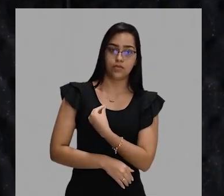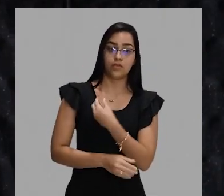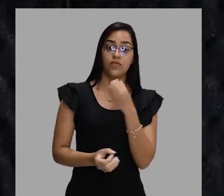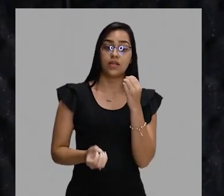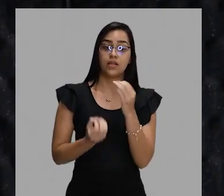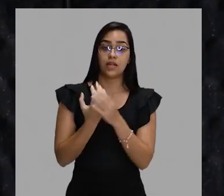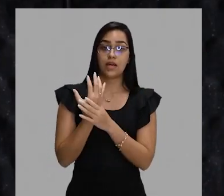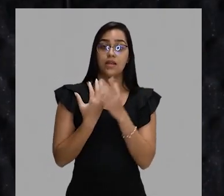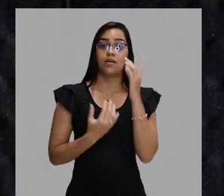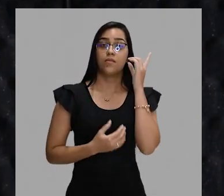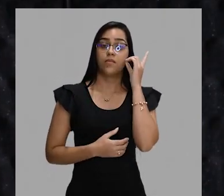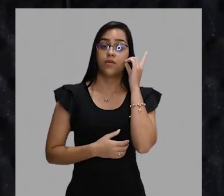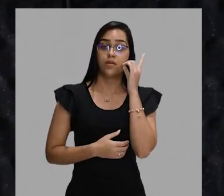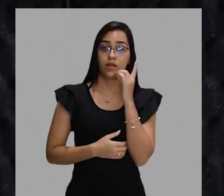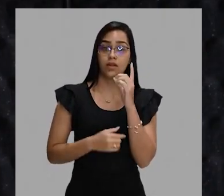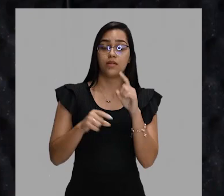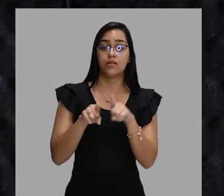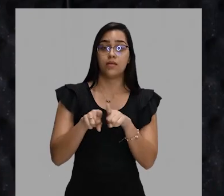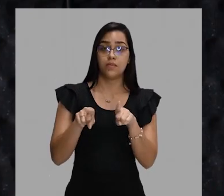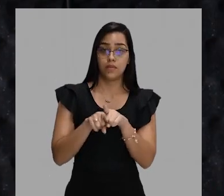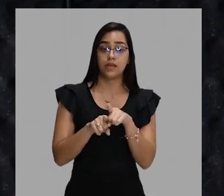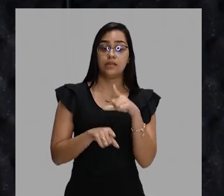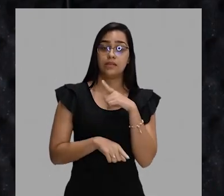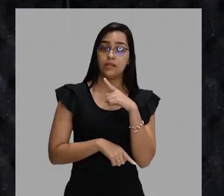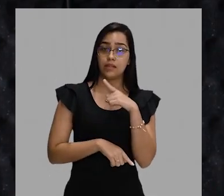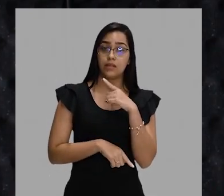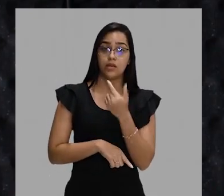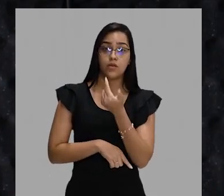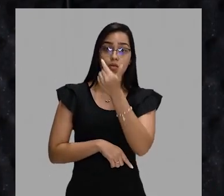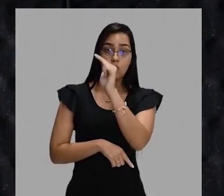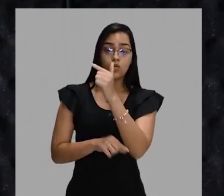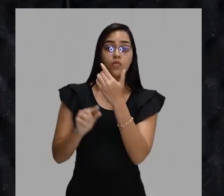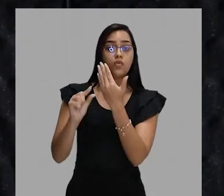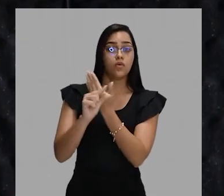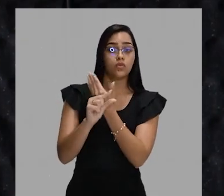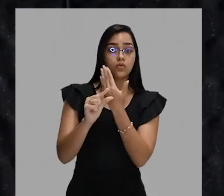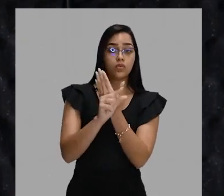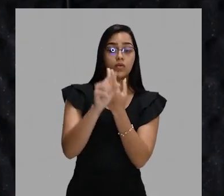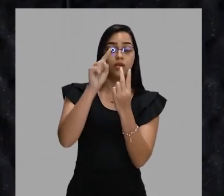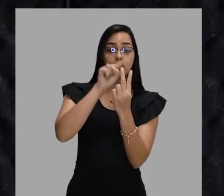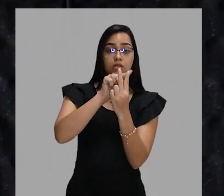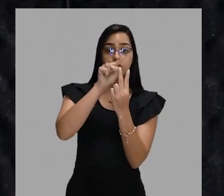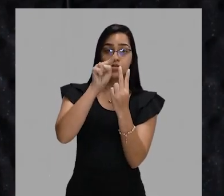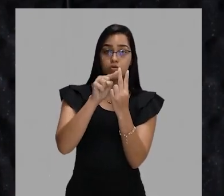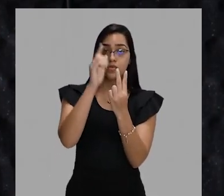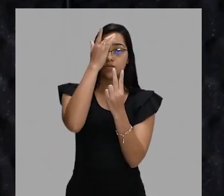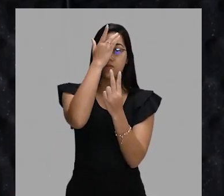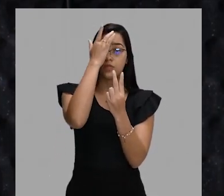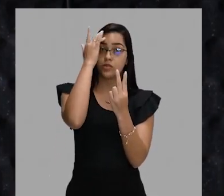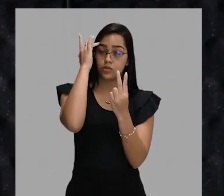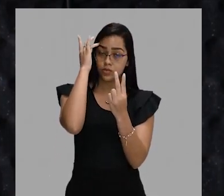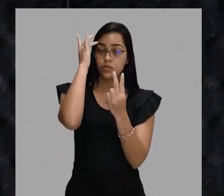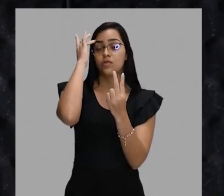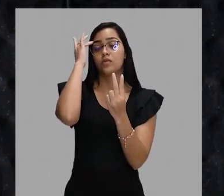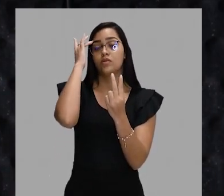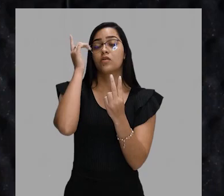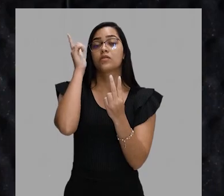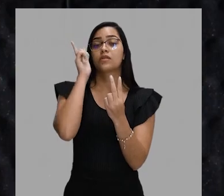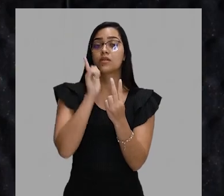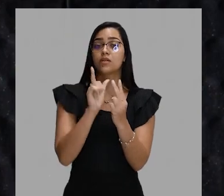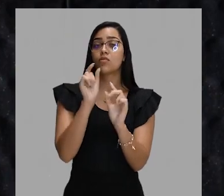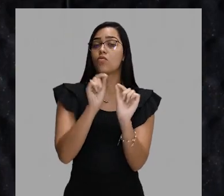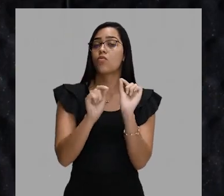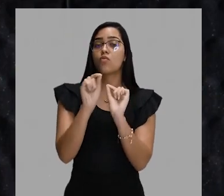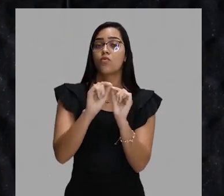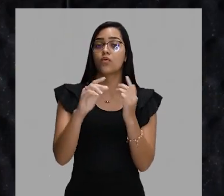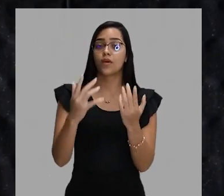Charles Darwin e Alfred Russel Wallace, né? Esses dois cientistas aí, eles conseguiram